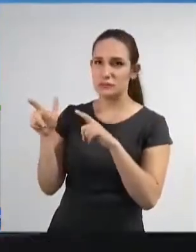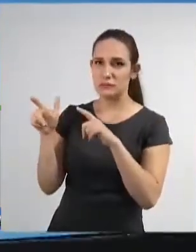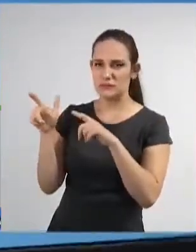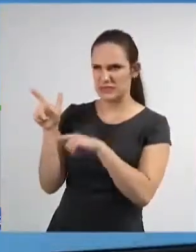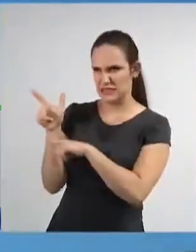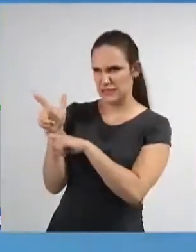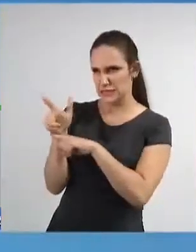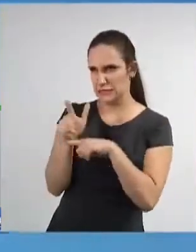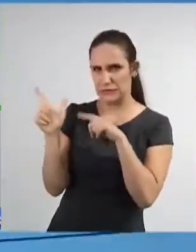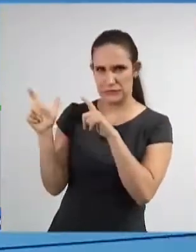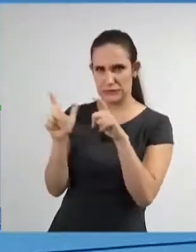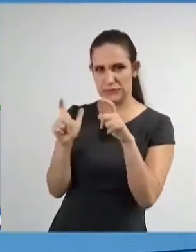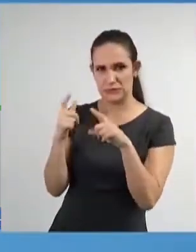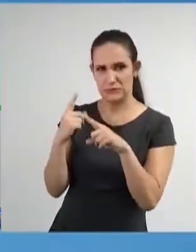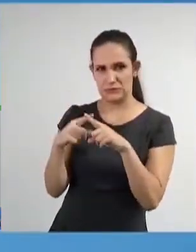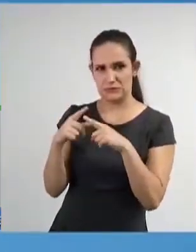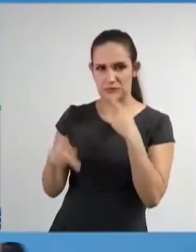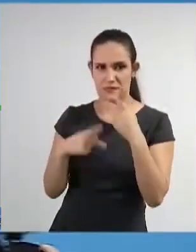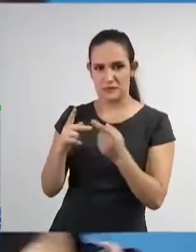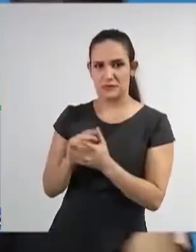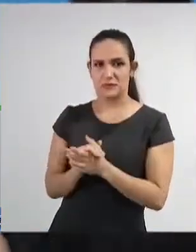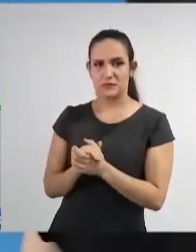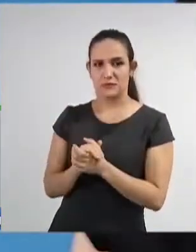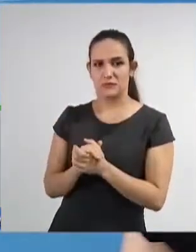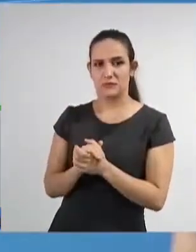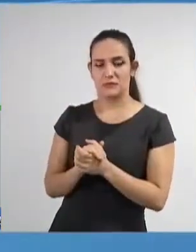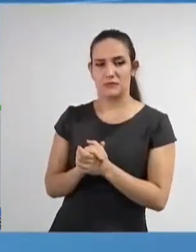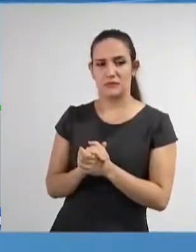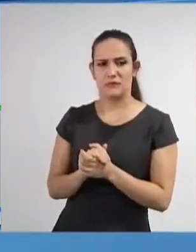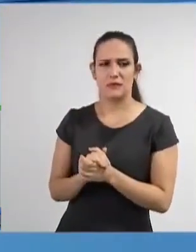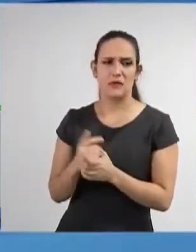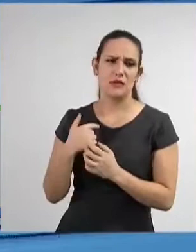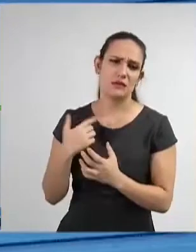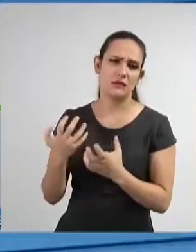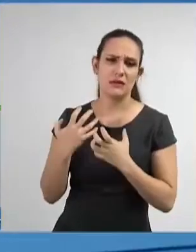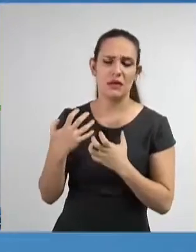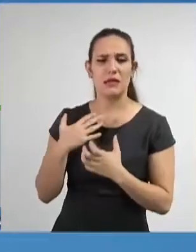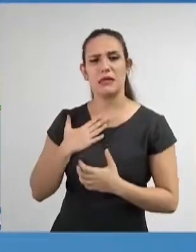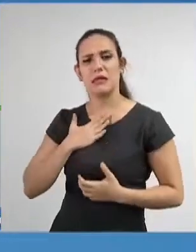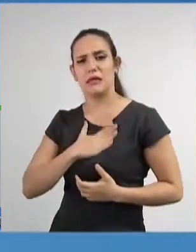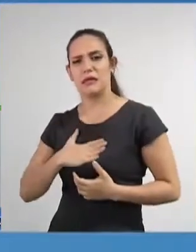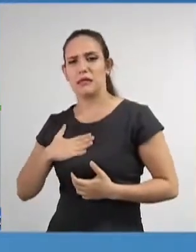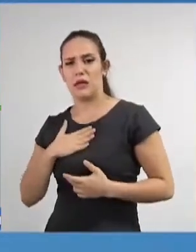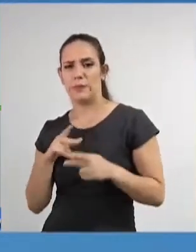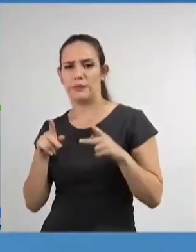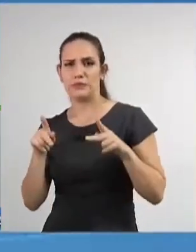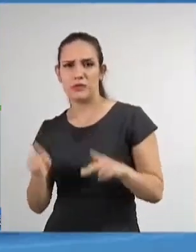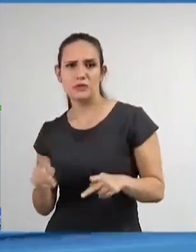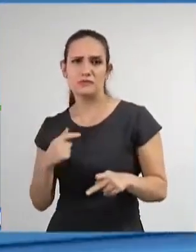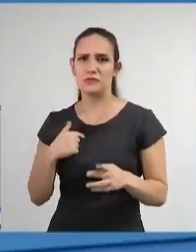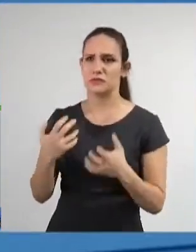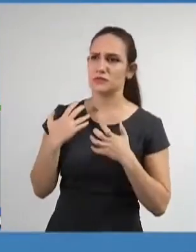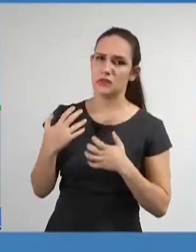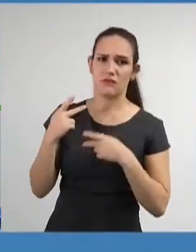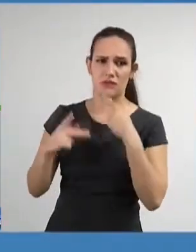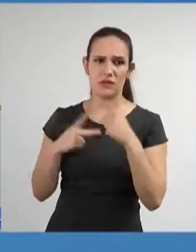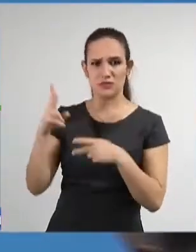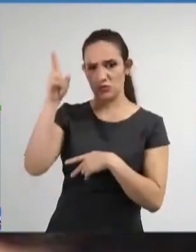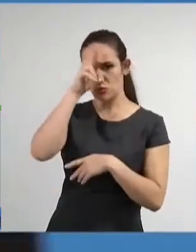isso muito em virtude do oba-oba, de poder agradar, talvez achando que está agradando a maioria, a